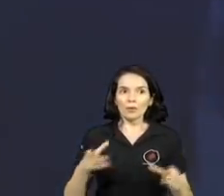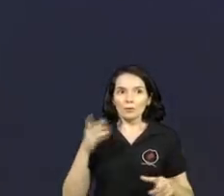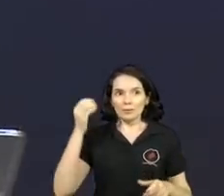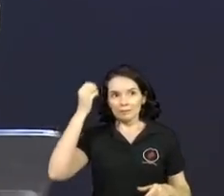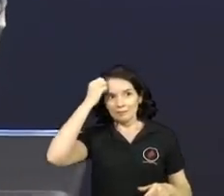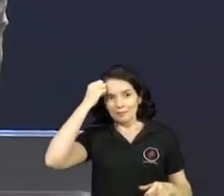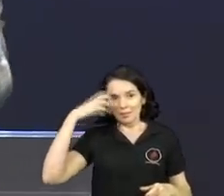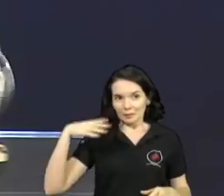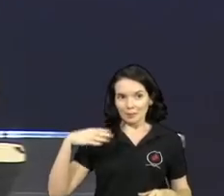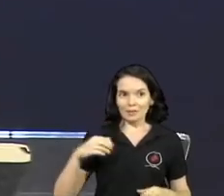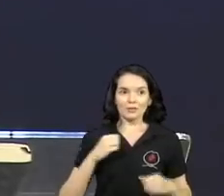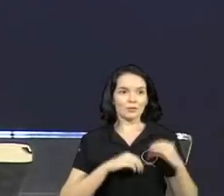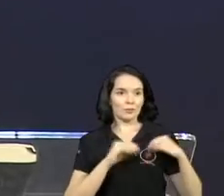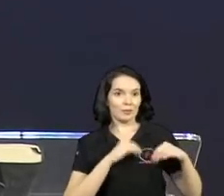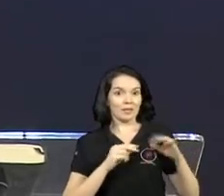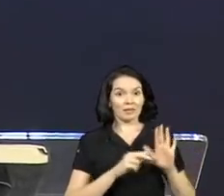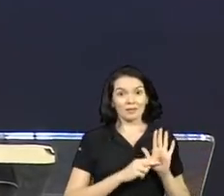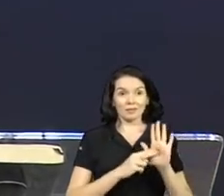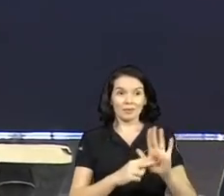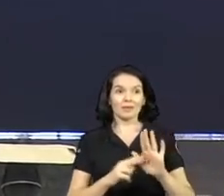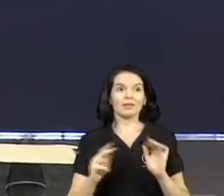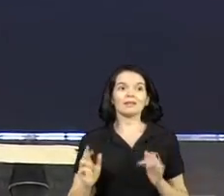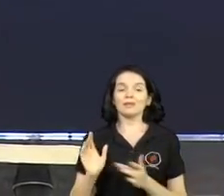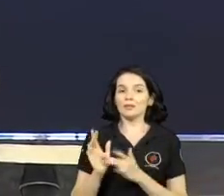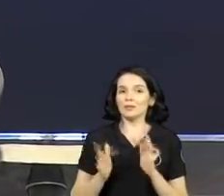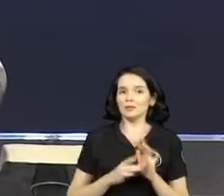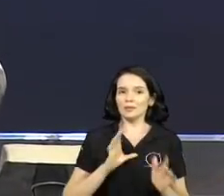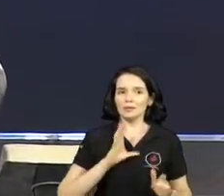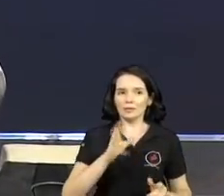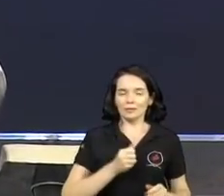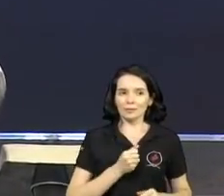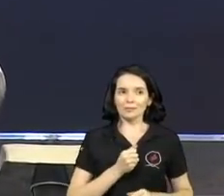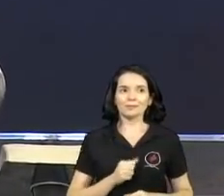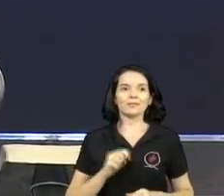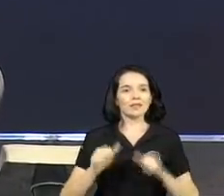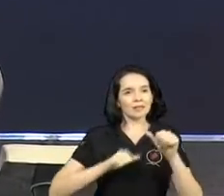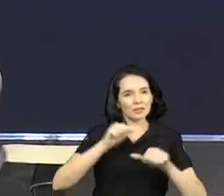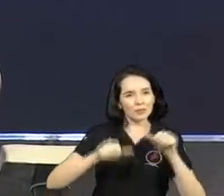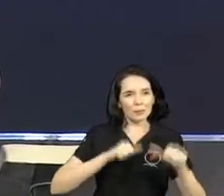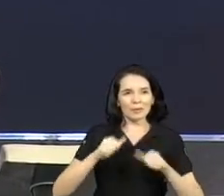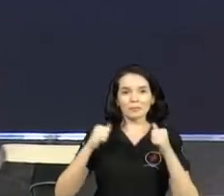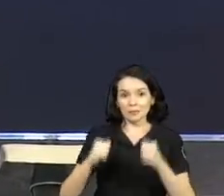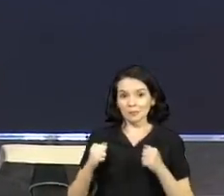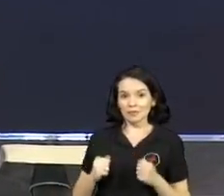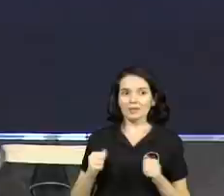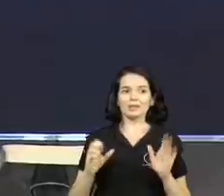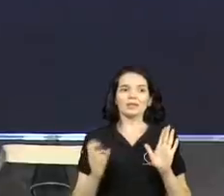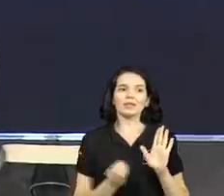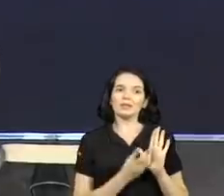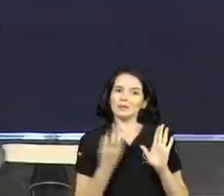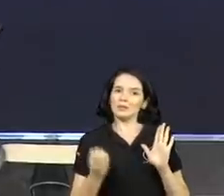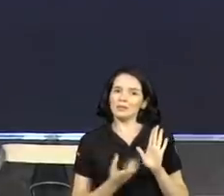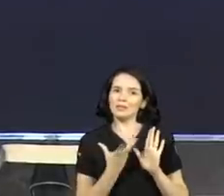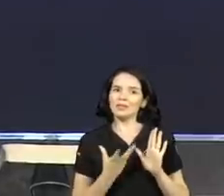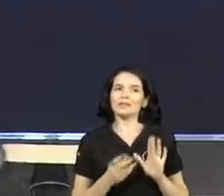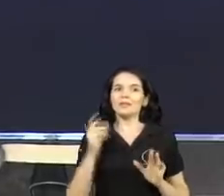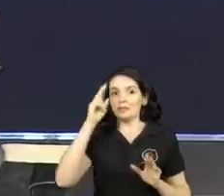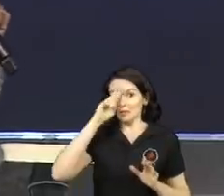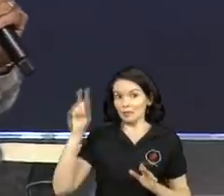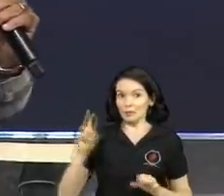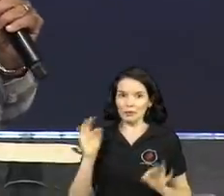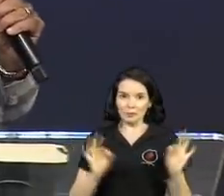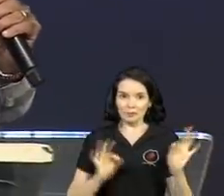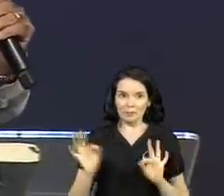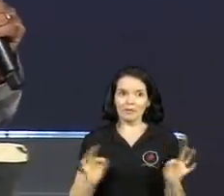como Salvador e entrega a sua vida a Ele. É transformado pelo poder do Evangelho, e o Senhor te prepara para a vida eterna.